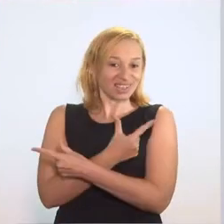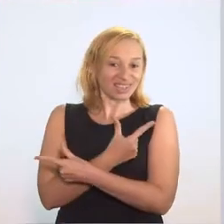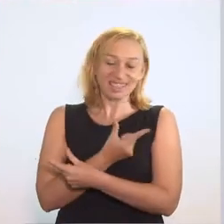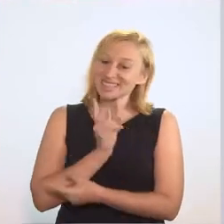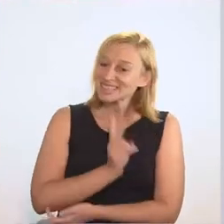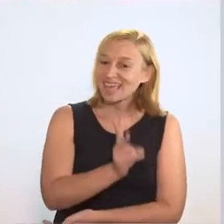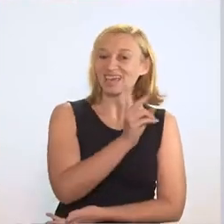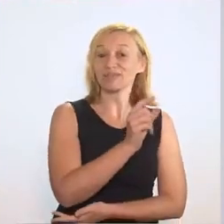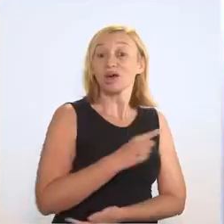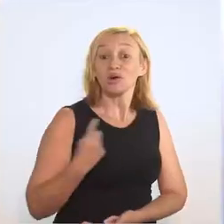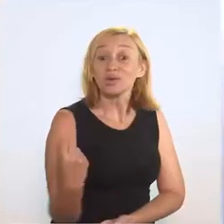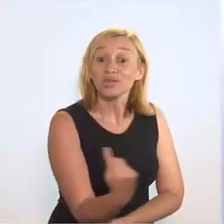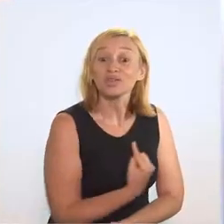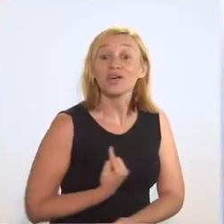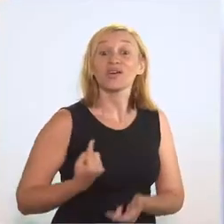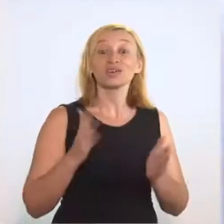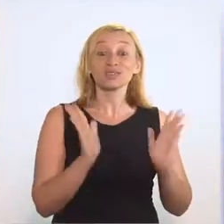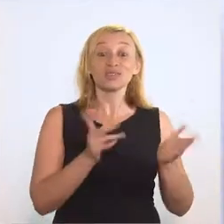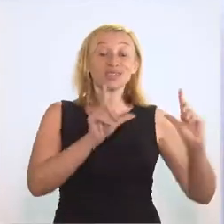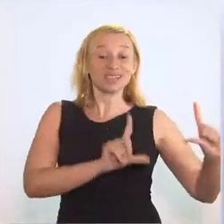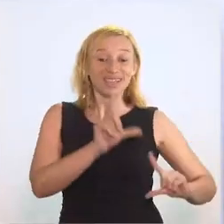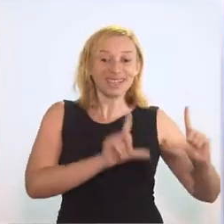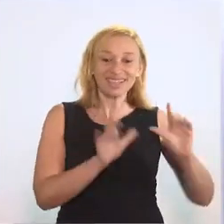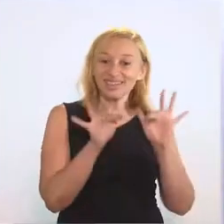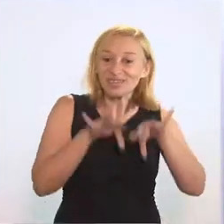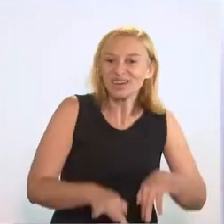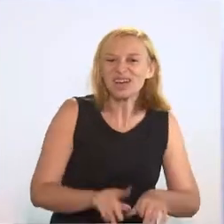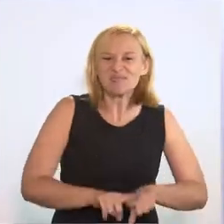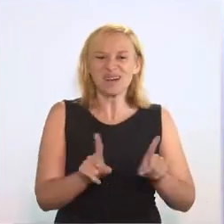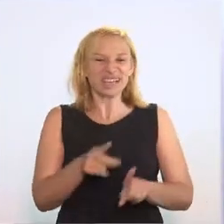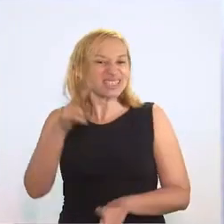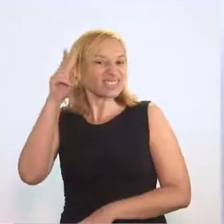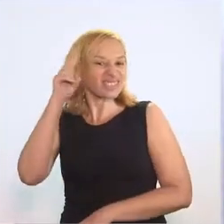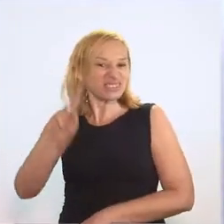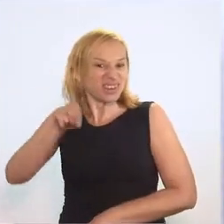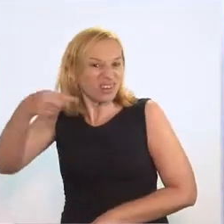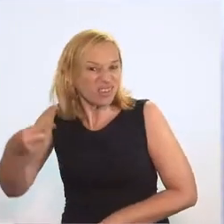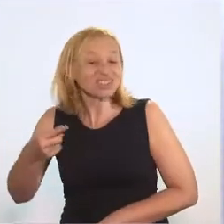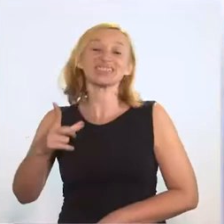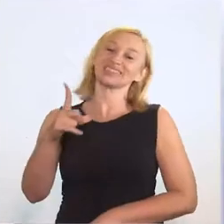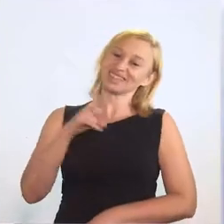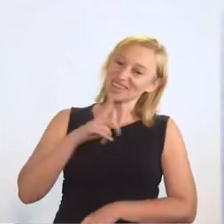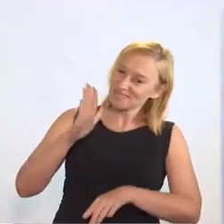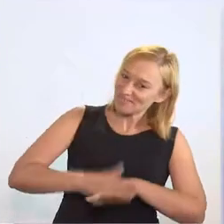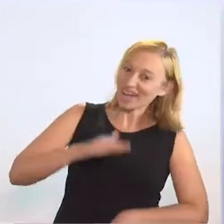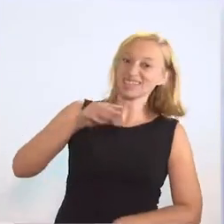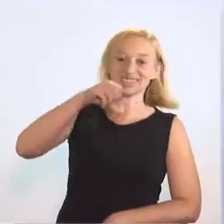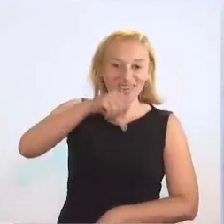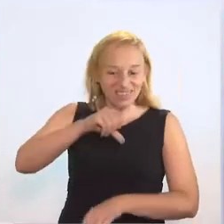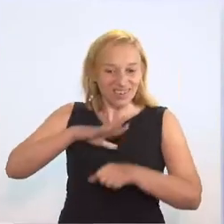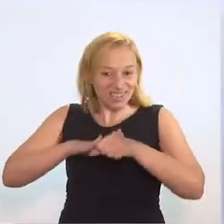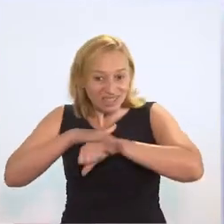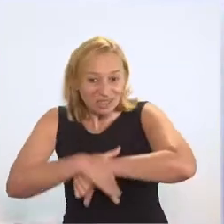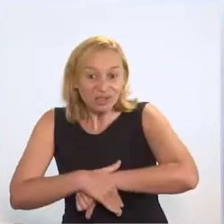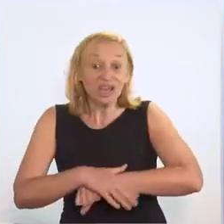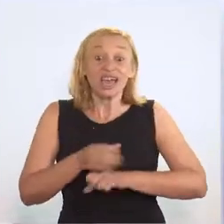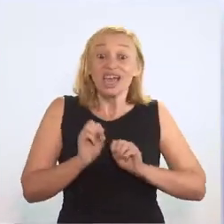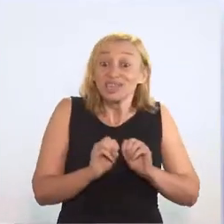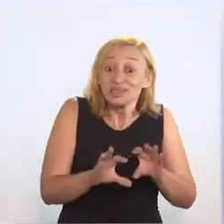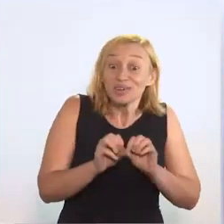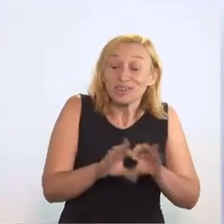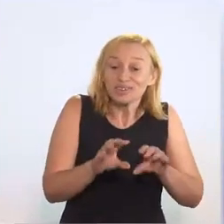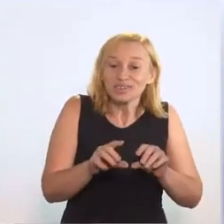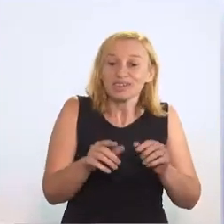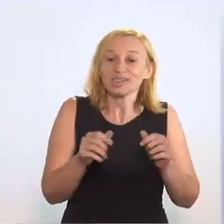sucesso sempre. O nosso programa está chegando ao fim, mas na segunda-feira que vem tem muito mais às 9 horas da